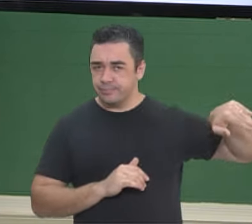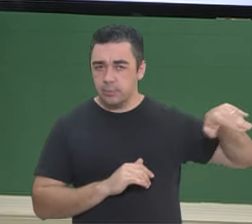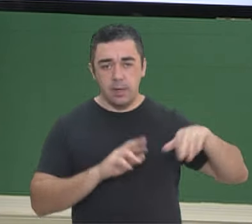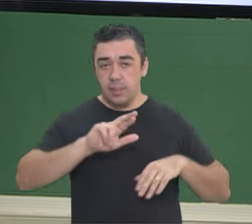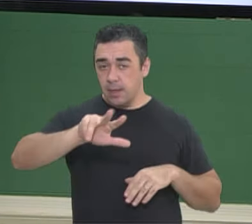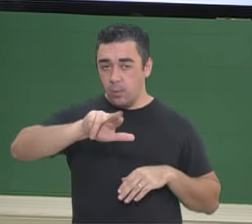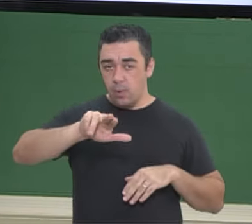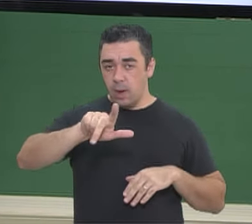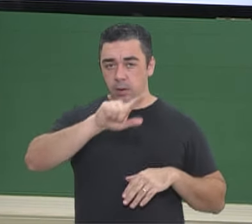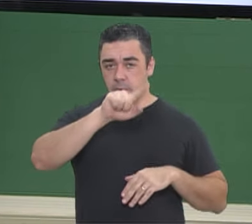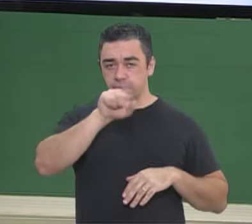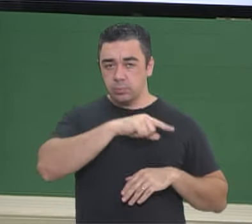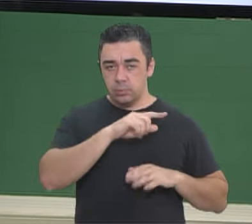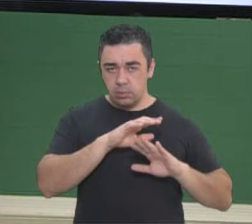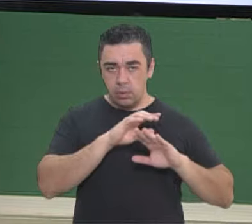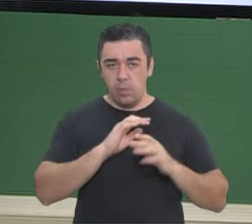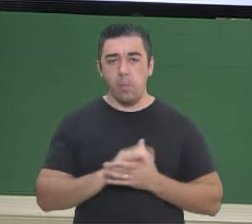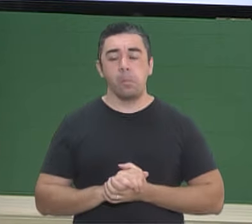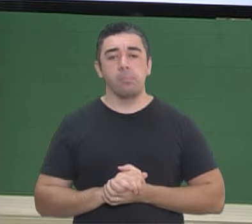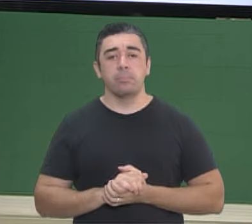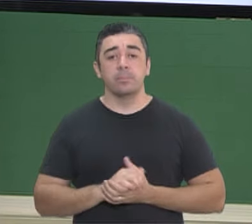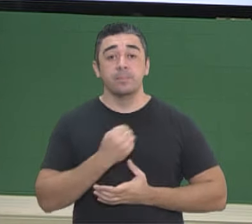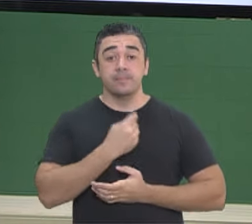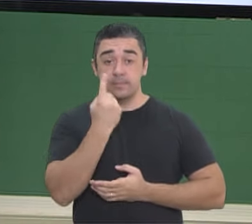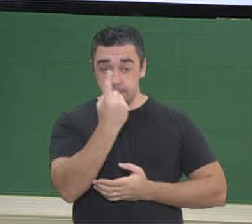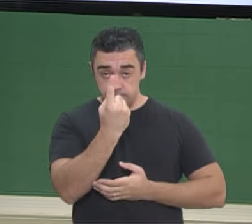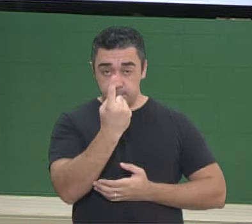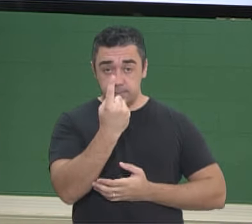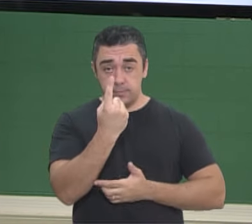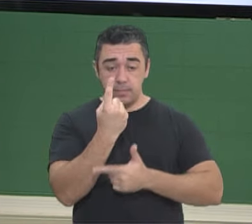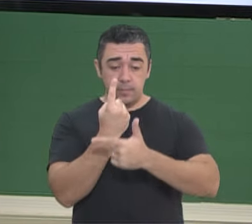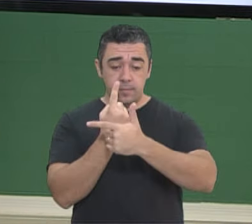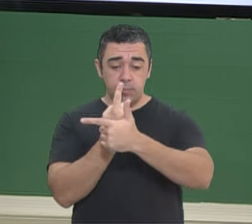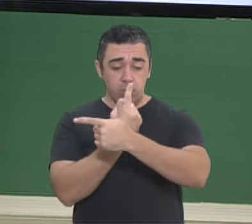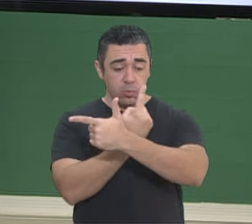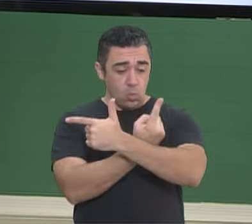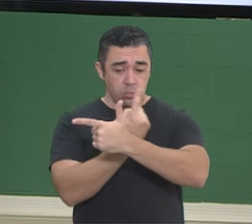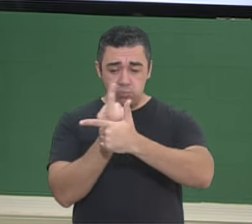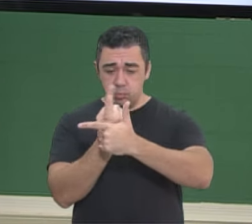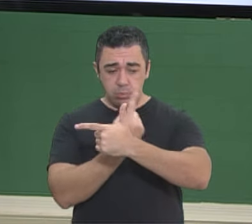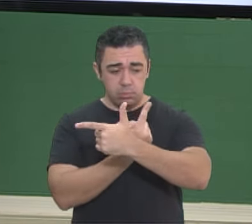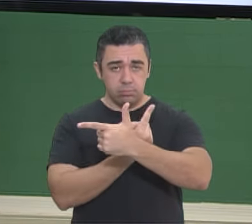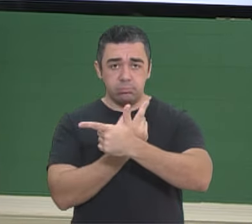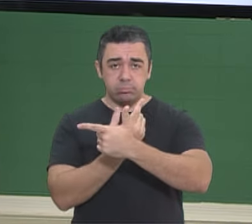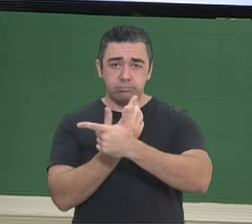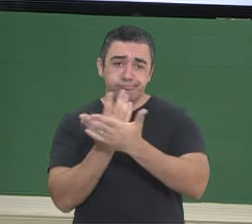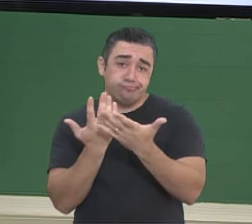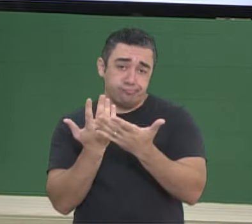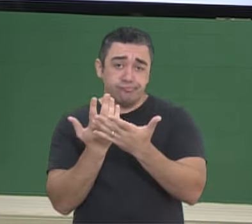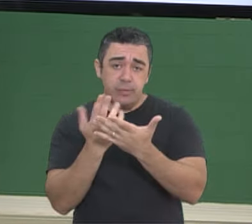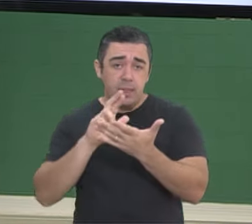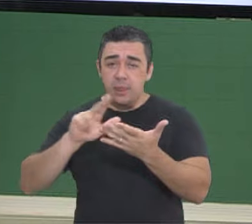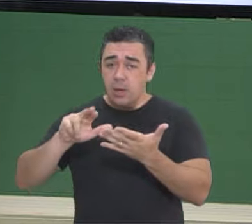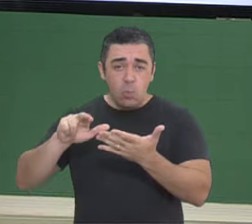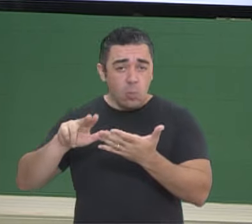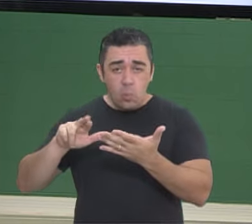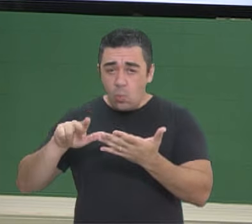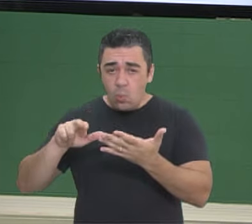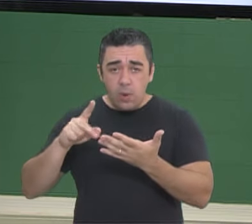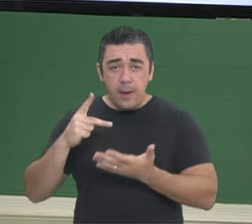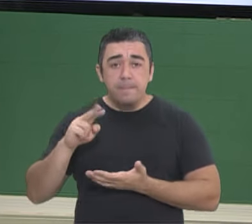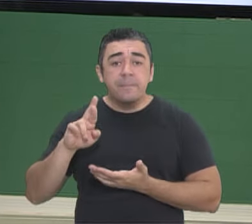primo. Risca ele aí no seu caderno. O número 1 só dá para dividir por ele mesmo. Então, por isso que o 1 não é primo. Tem